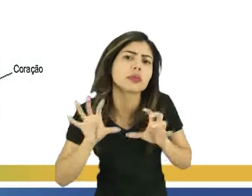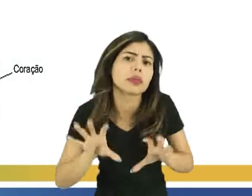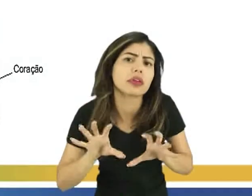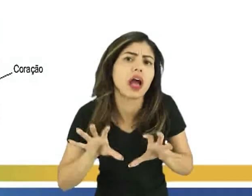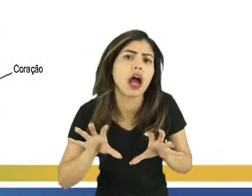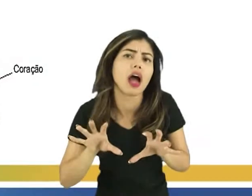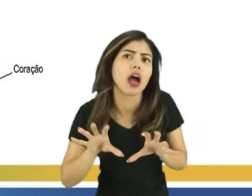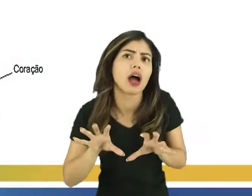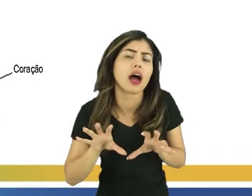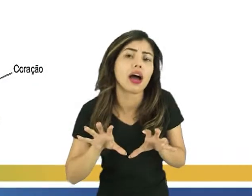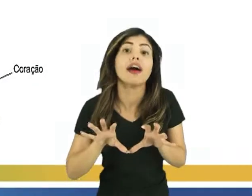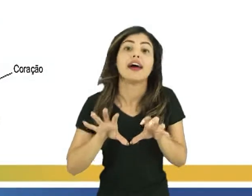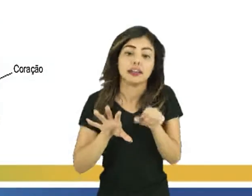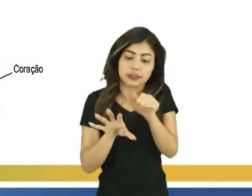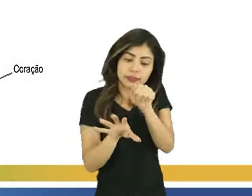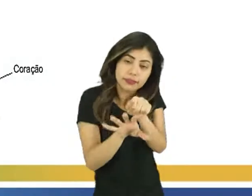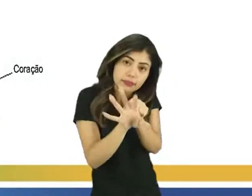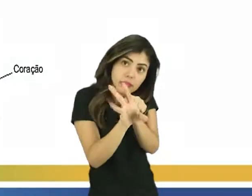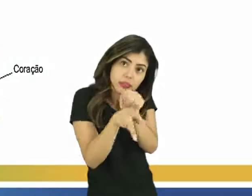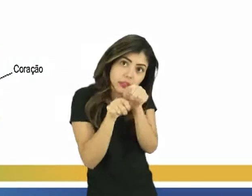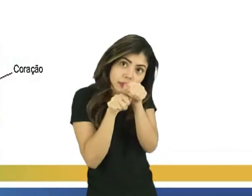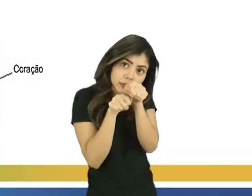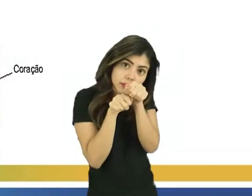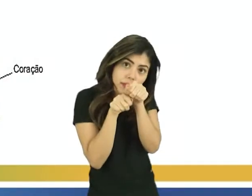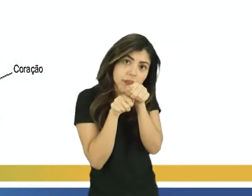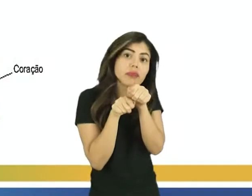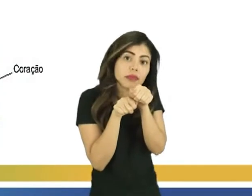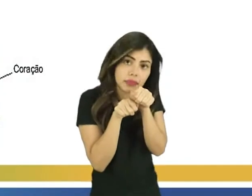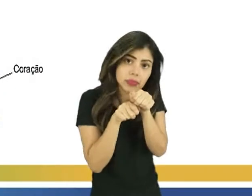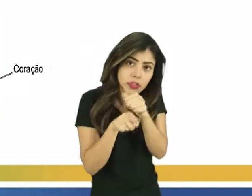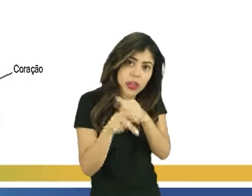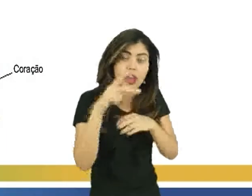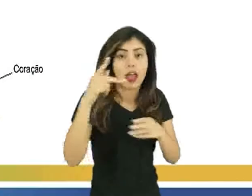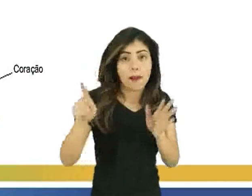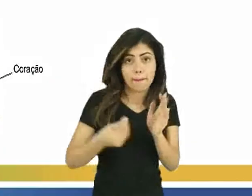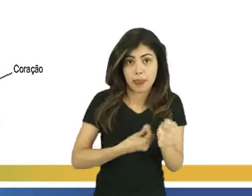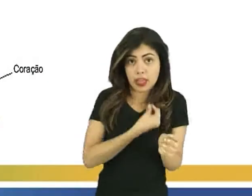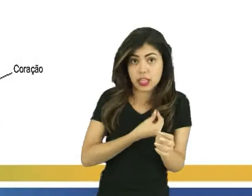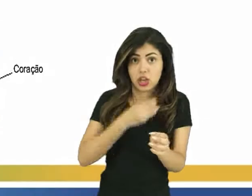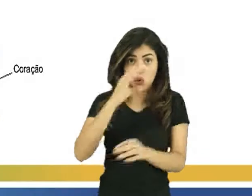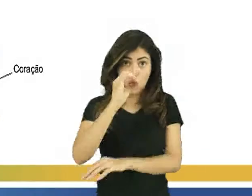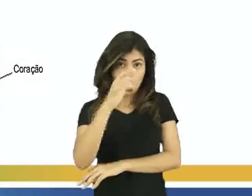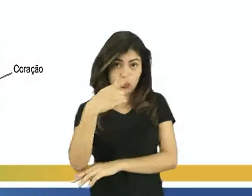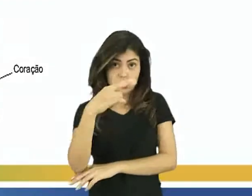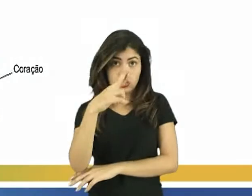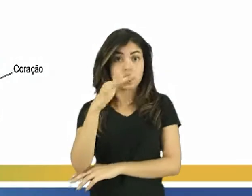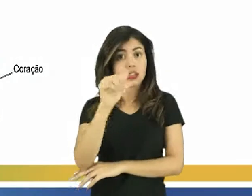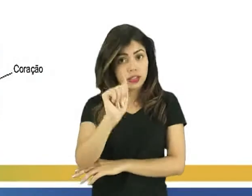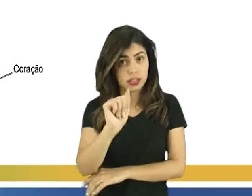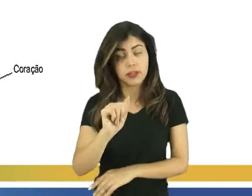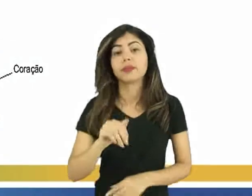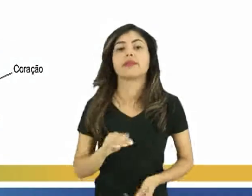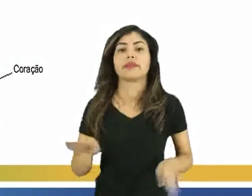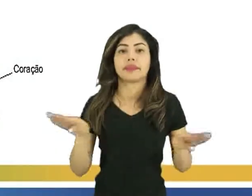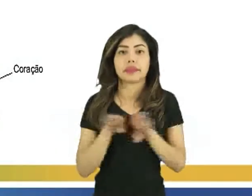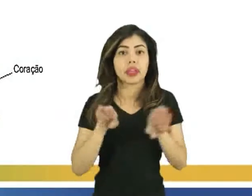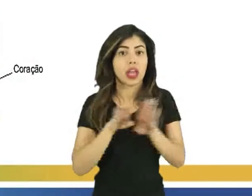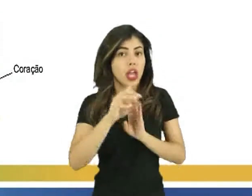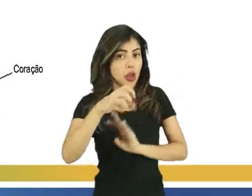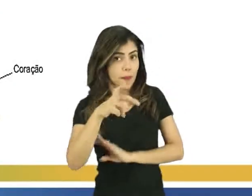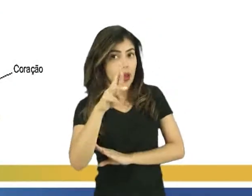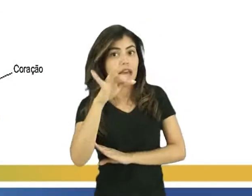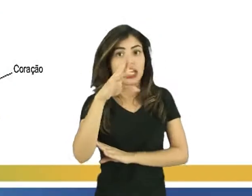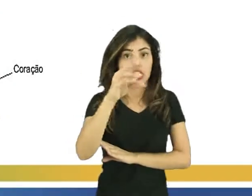uma maneira de proteção, tá? Essa concha, ela está presente em ostras, tá? Está presente também em